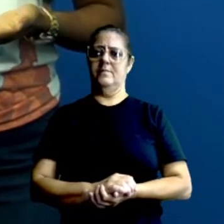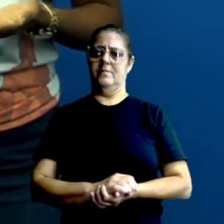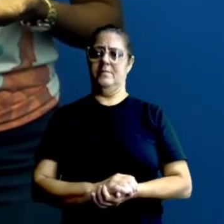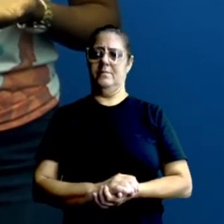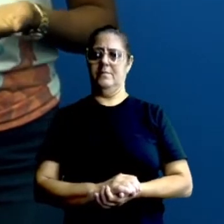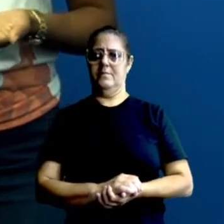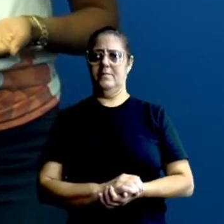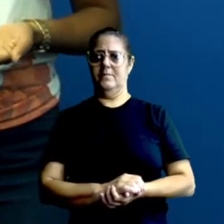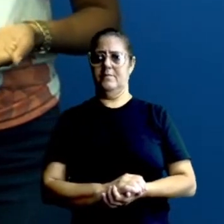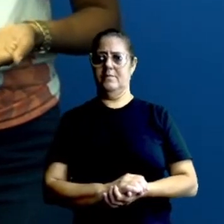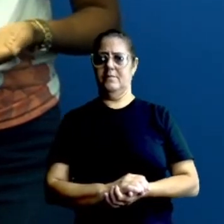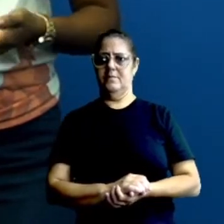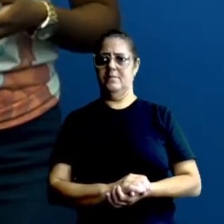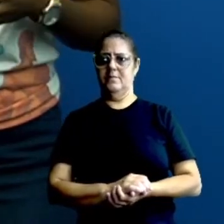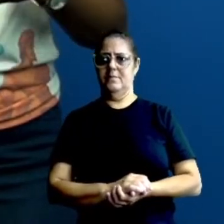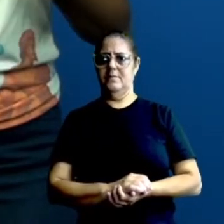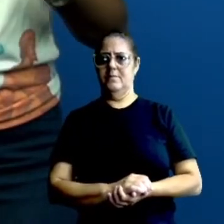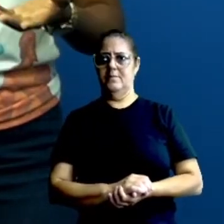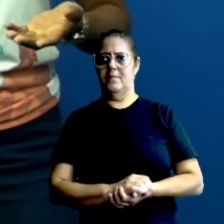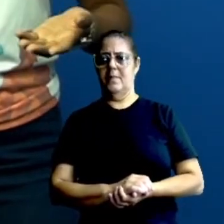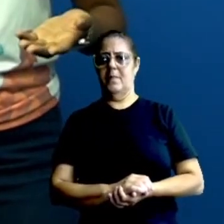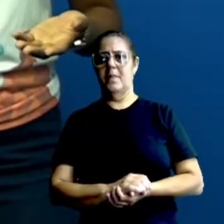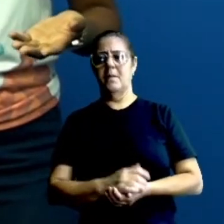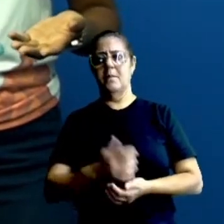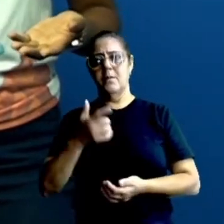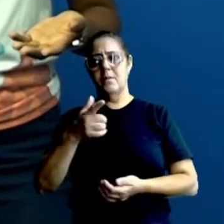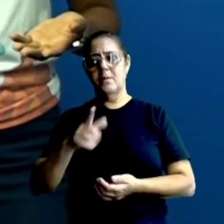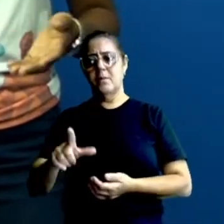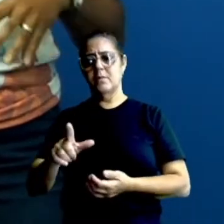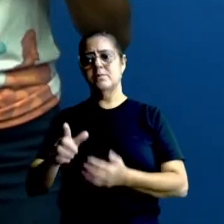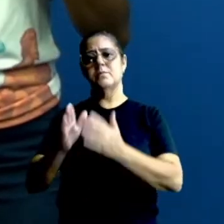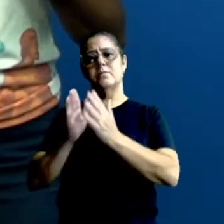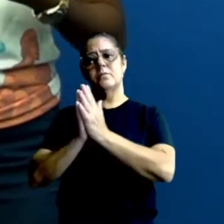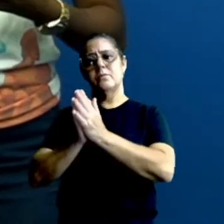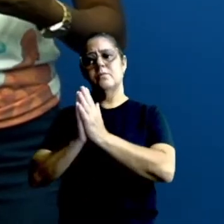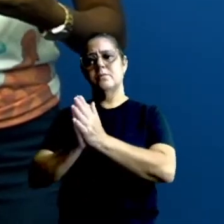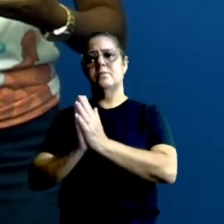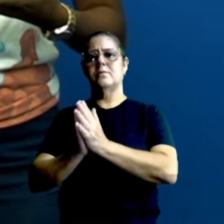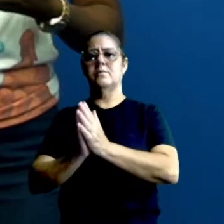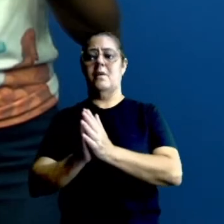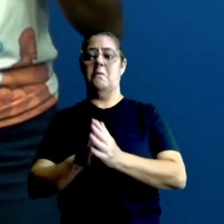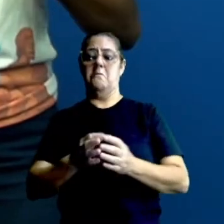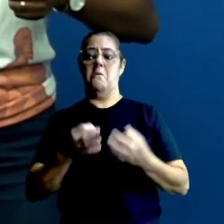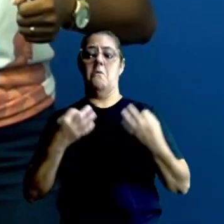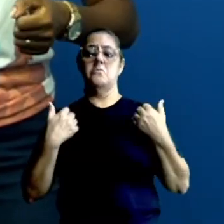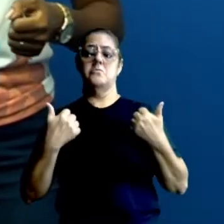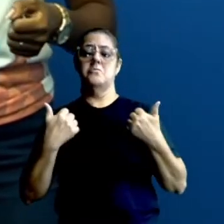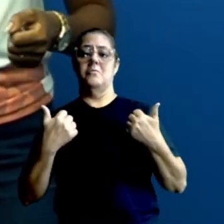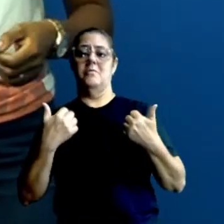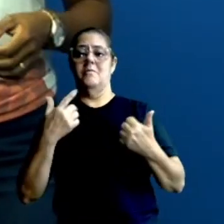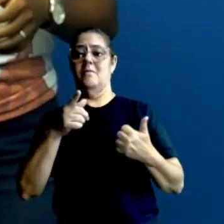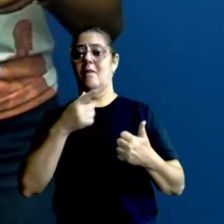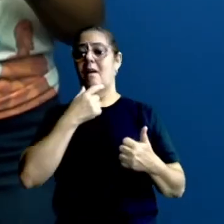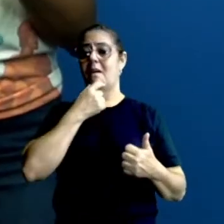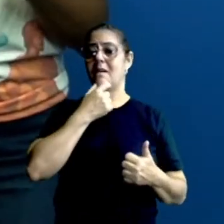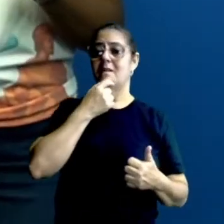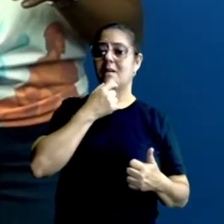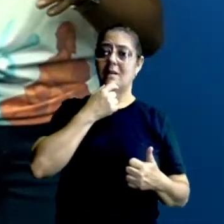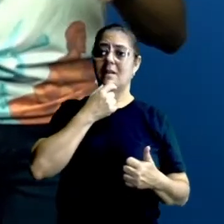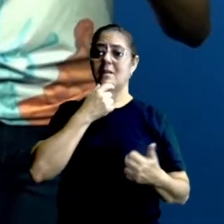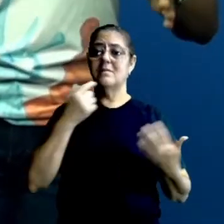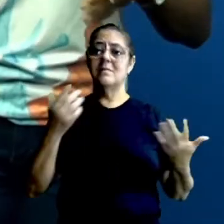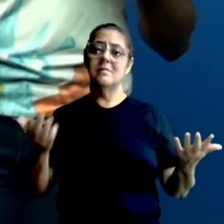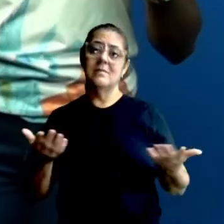you repeat that, please? Então você pode repetir, por favor? Olha como ficou chique você falar em inglês.